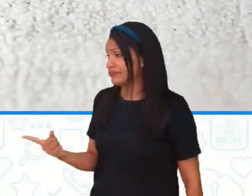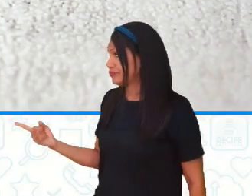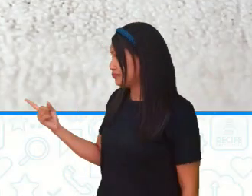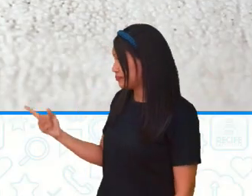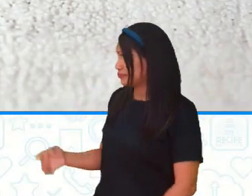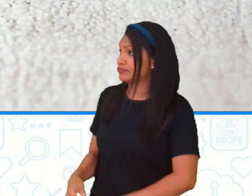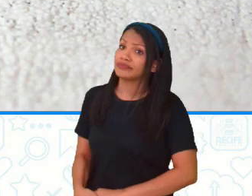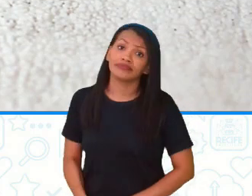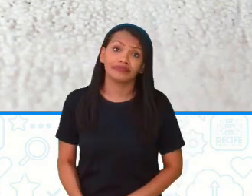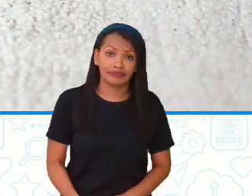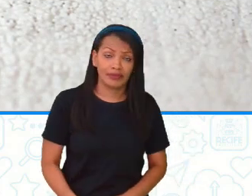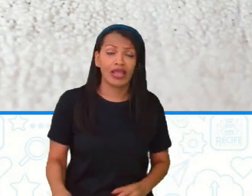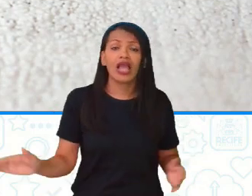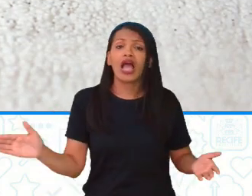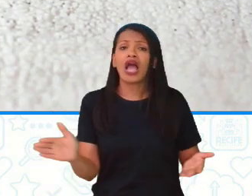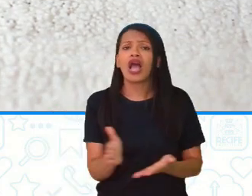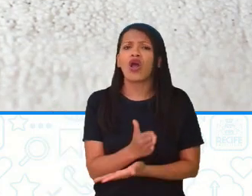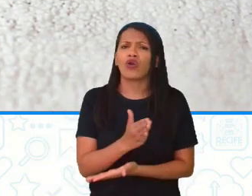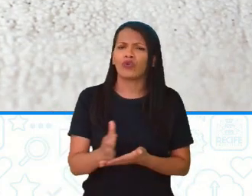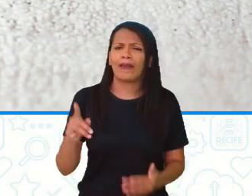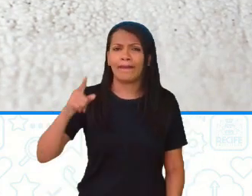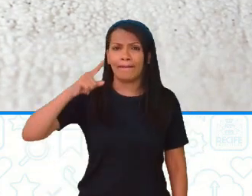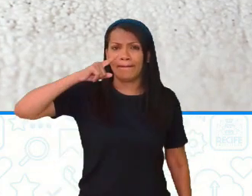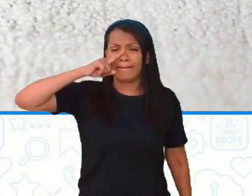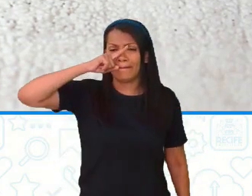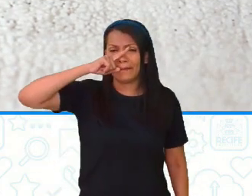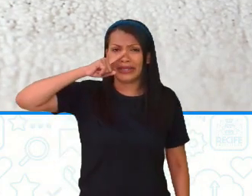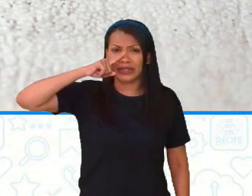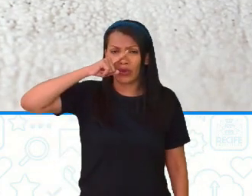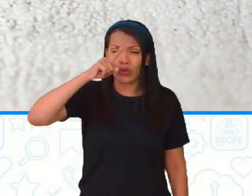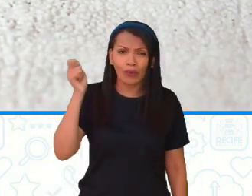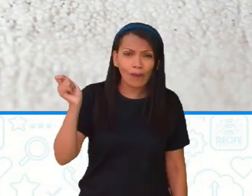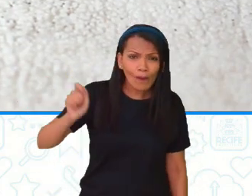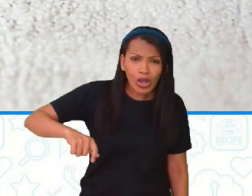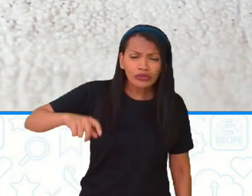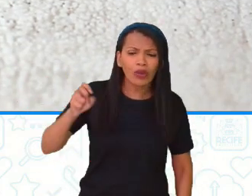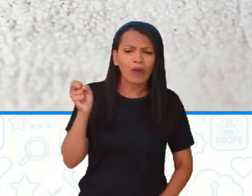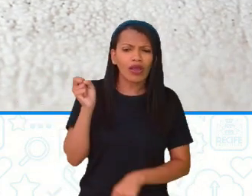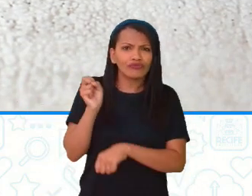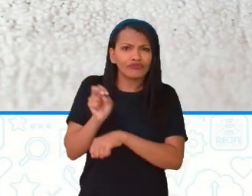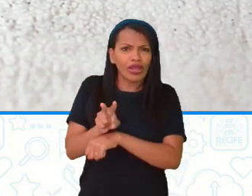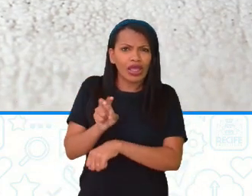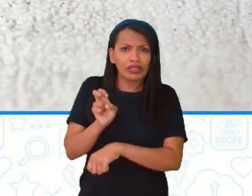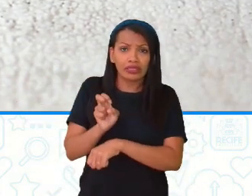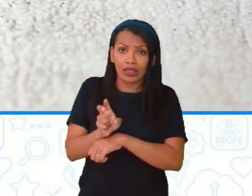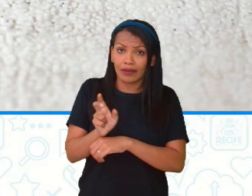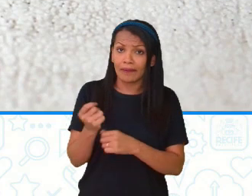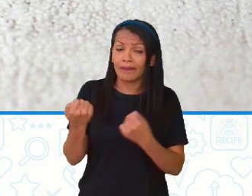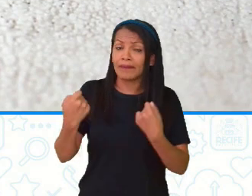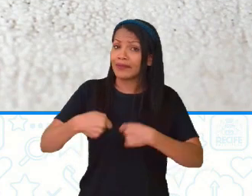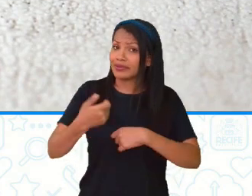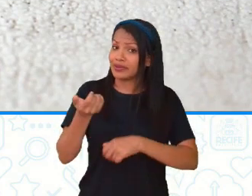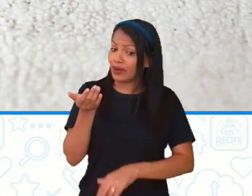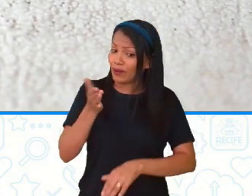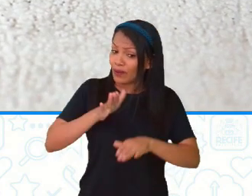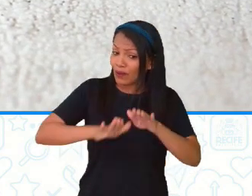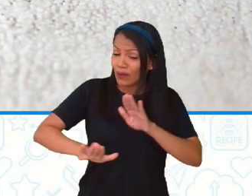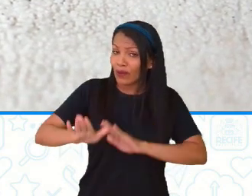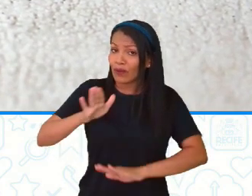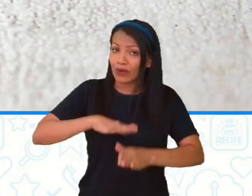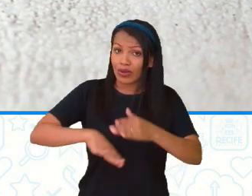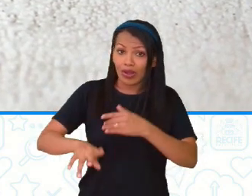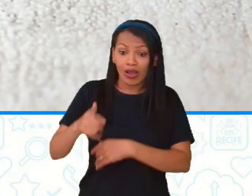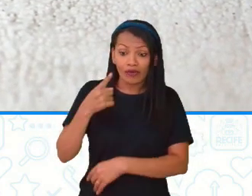são peçonhentos, gente. O que significa ele? Eles possuem veneno e a gente tem que tomar muito cuidado. Viu